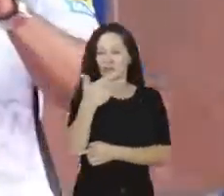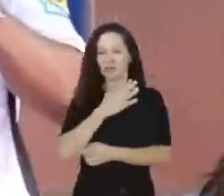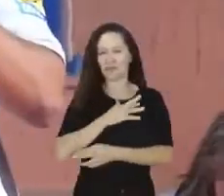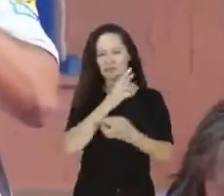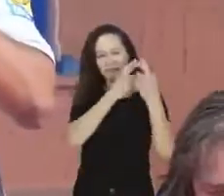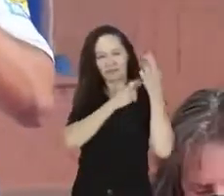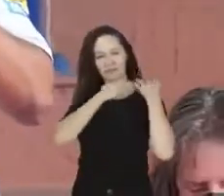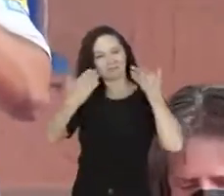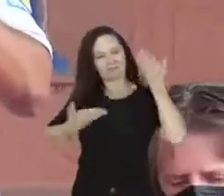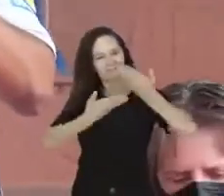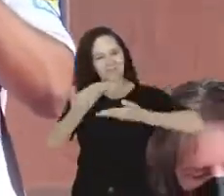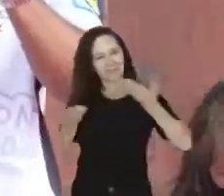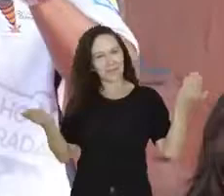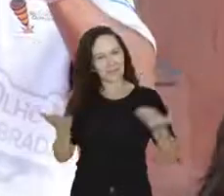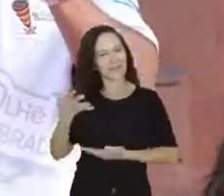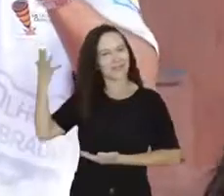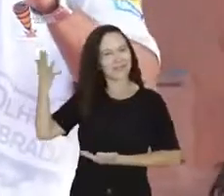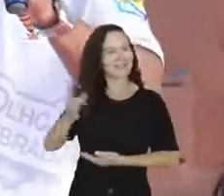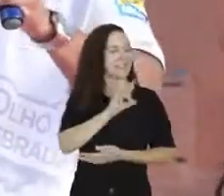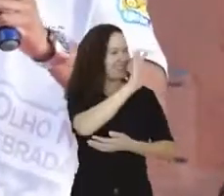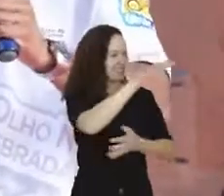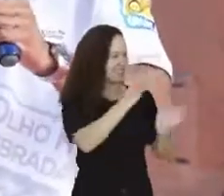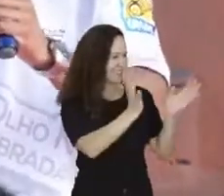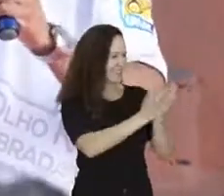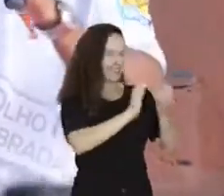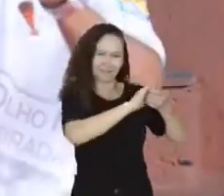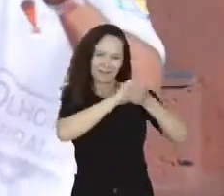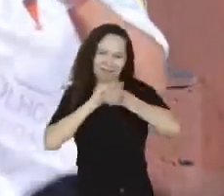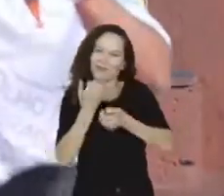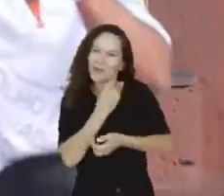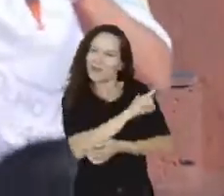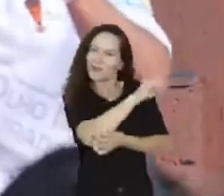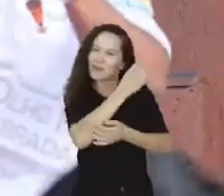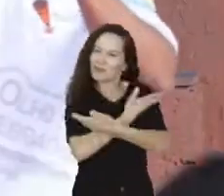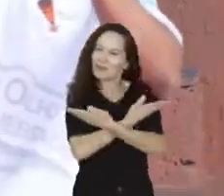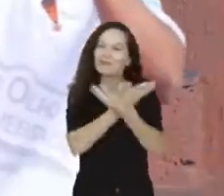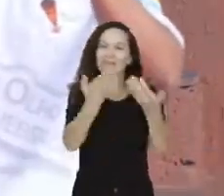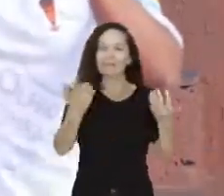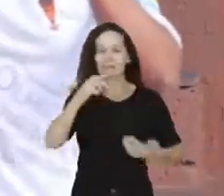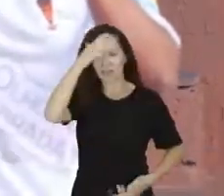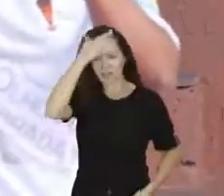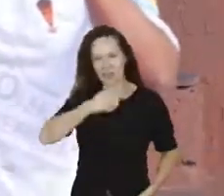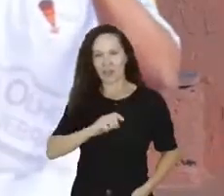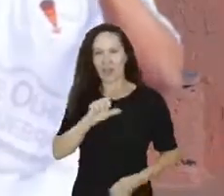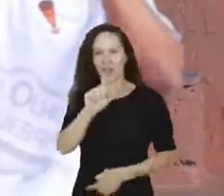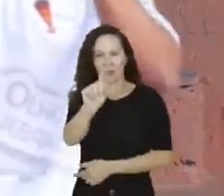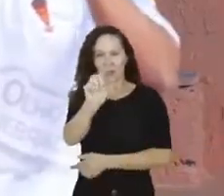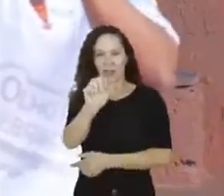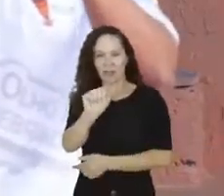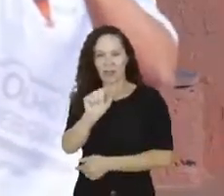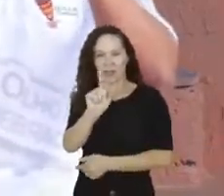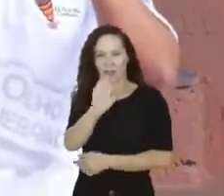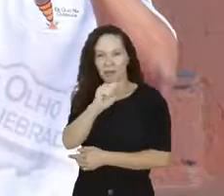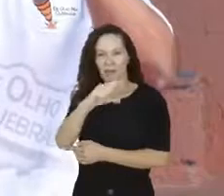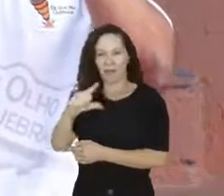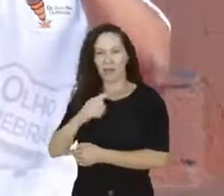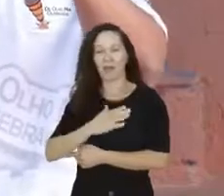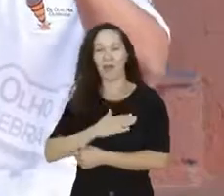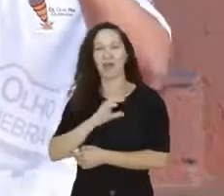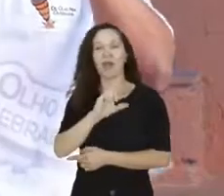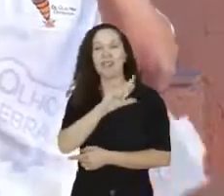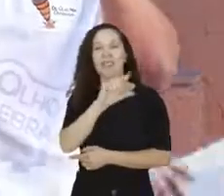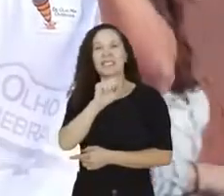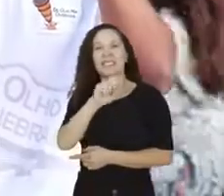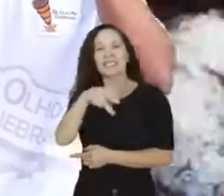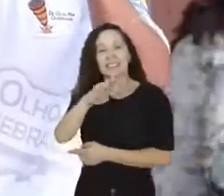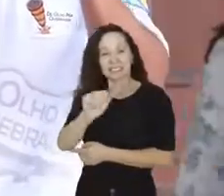aí, galera, salve, salve, um bom dia a todos. Eu sou o Gabriel, mais conhecido como Simba. Tô aqui, tenho 20 anos e